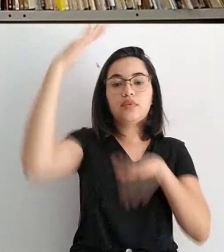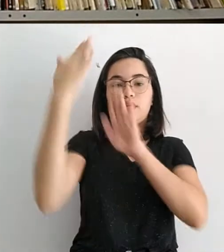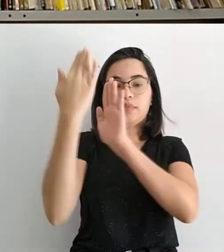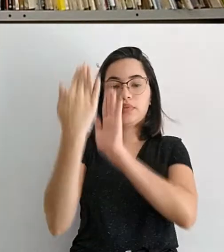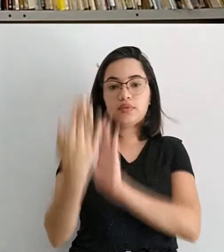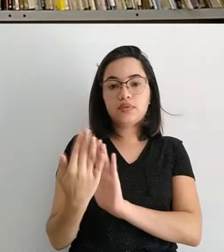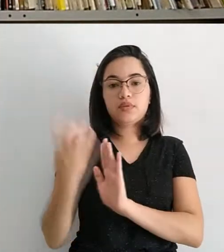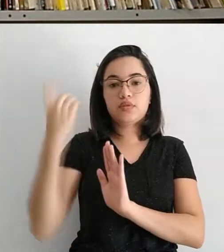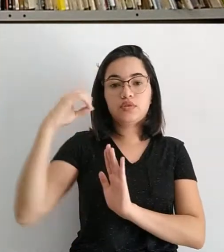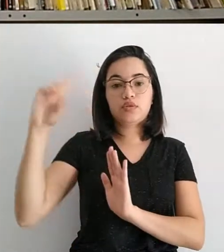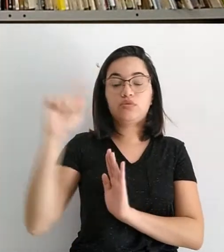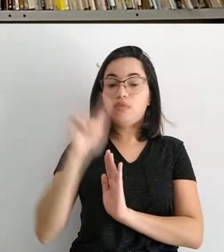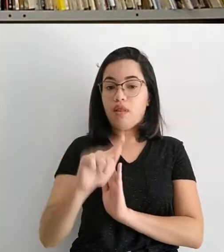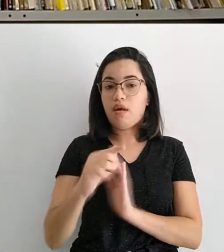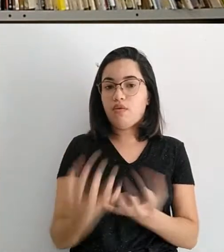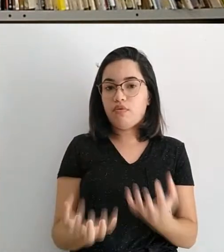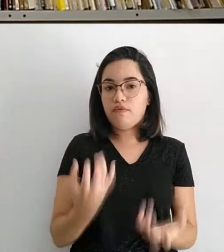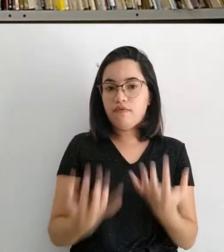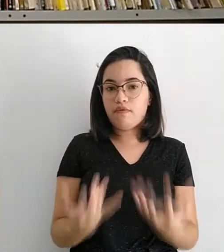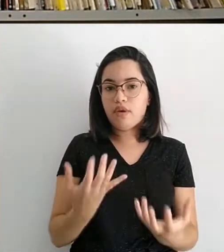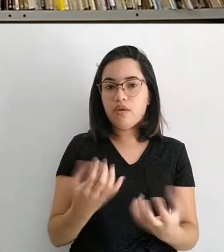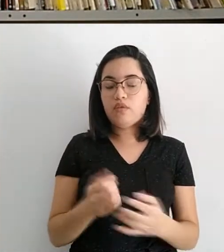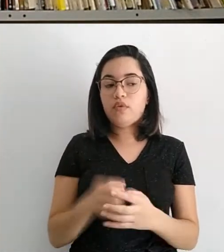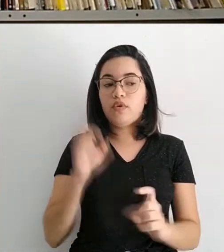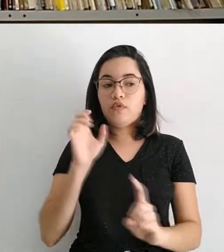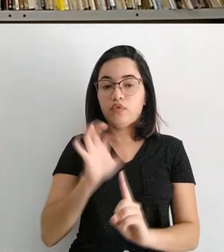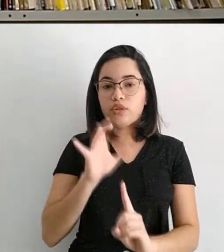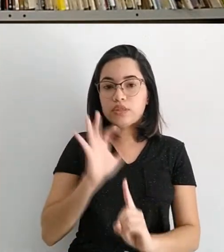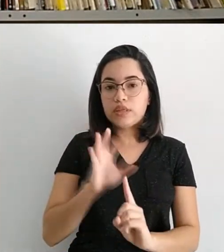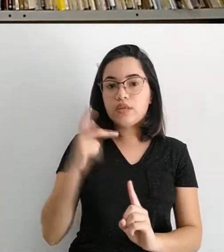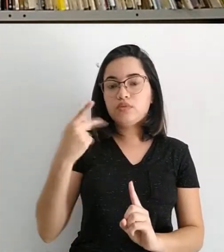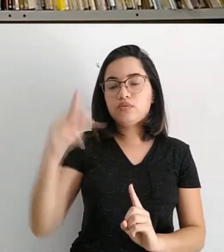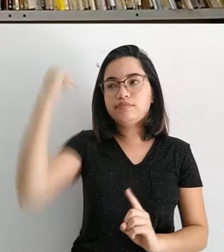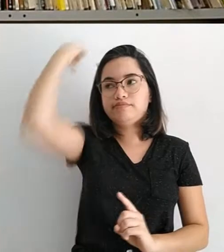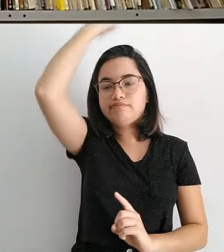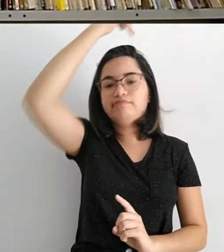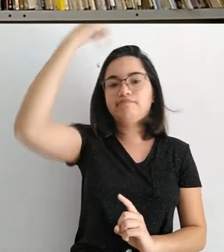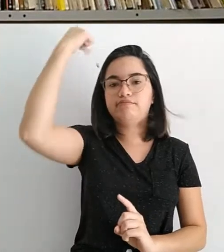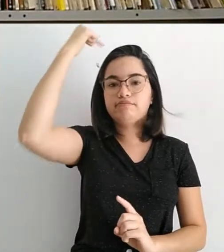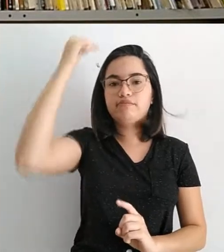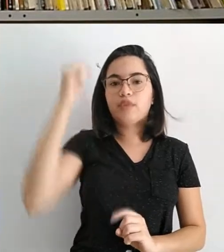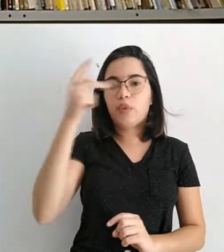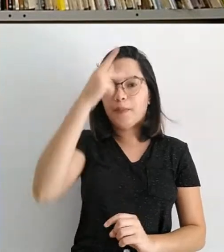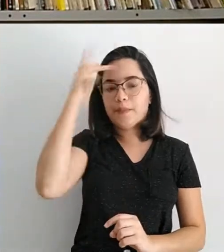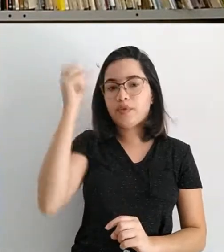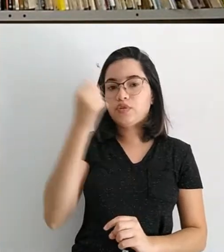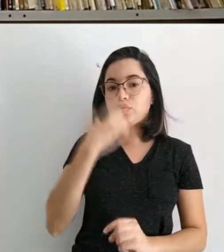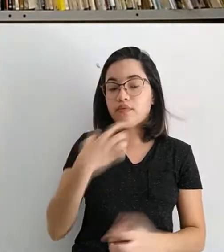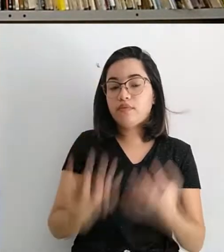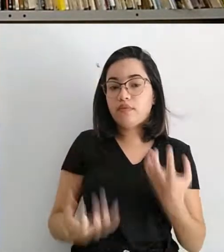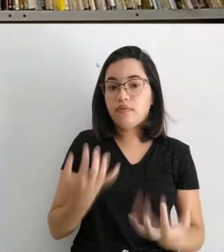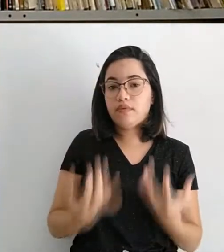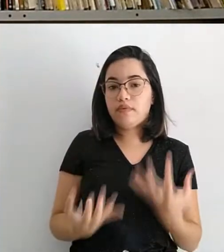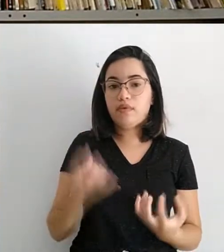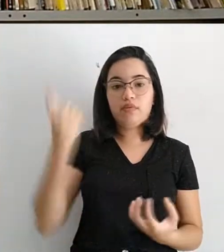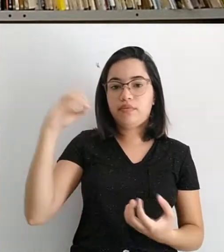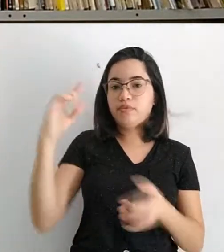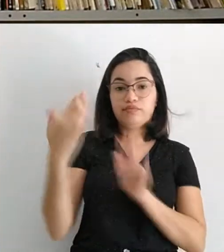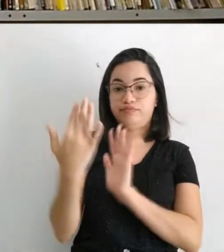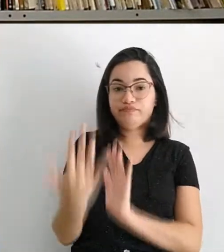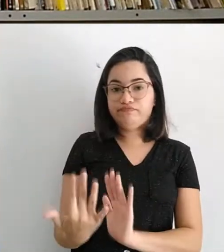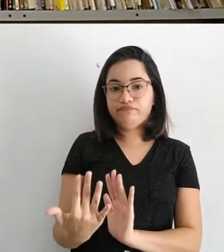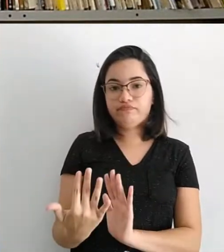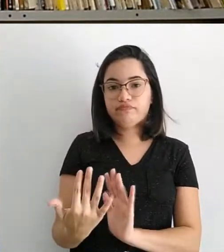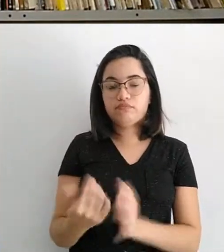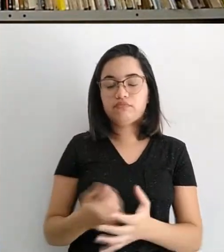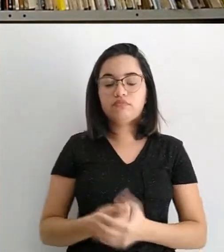a presença de Deus lá afetaria a sua santidade. E ela achava então que no inferno Deus não